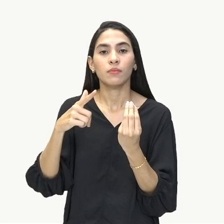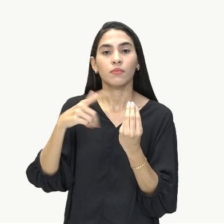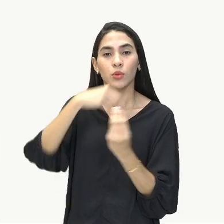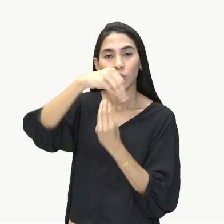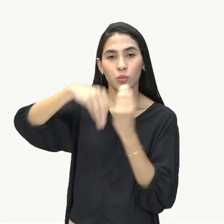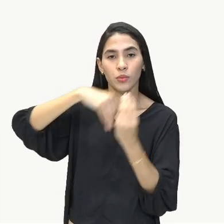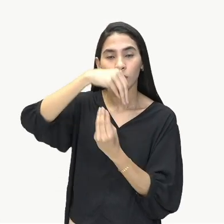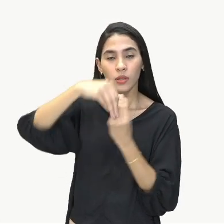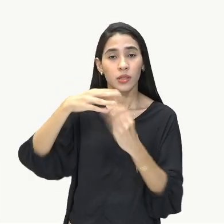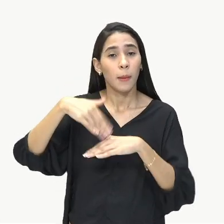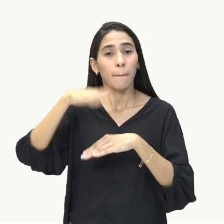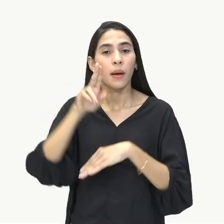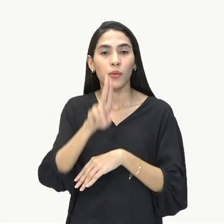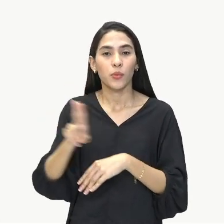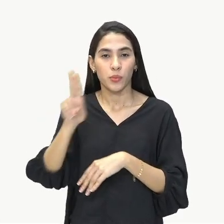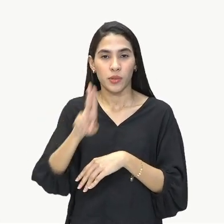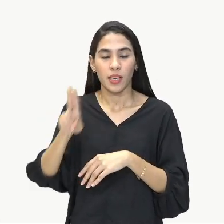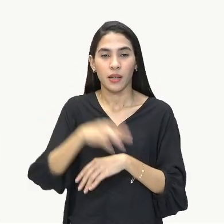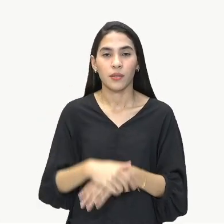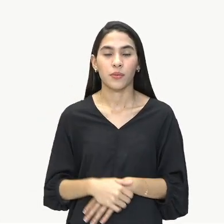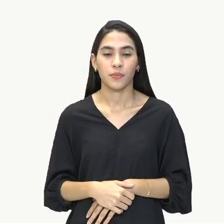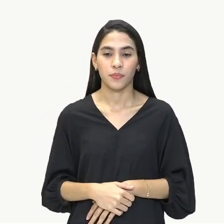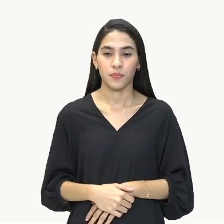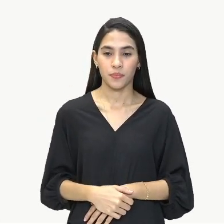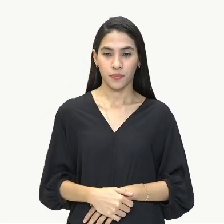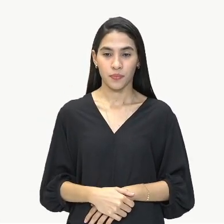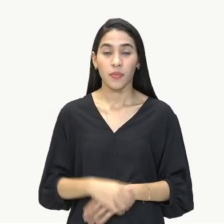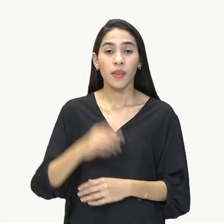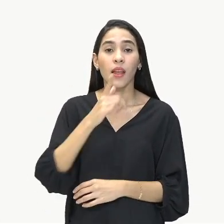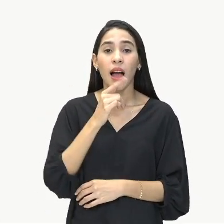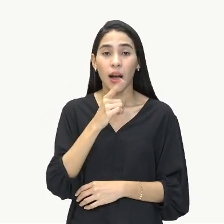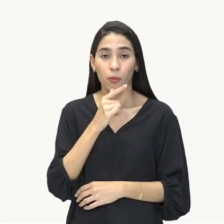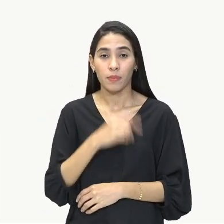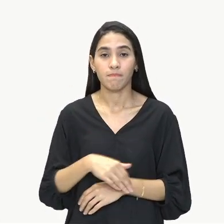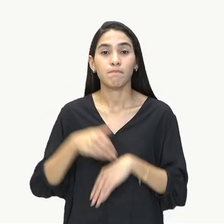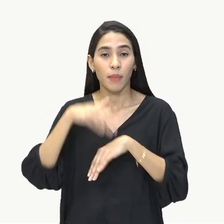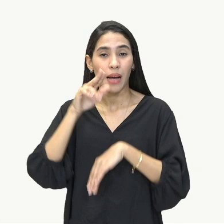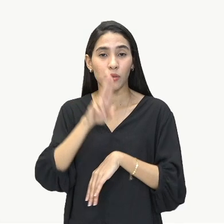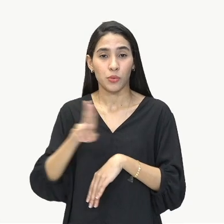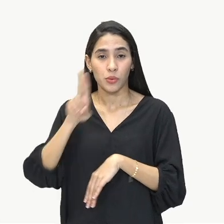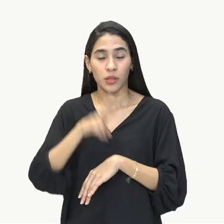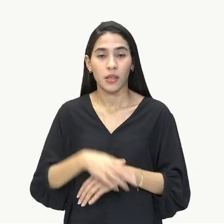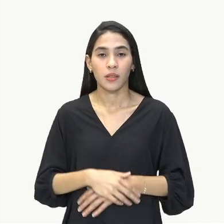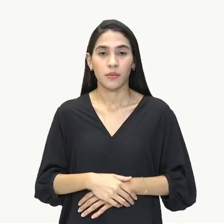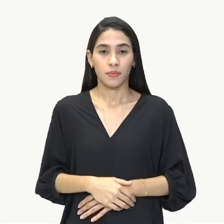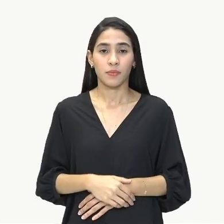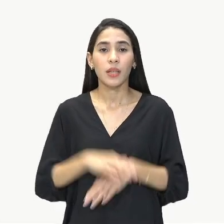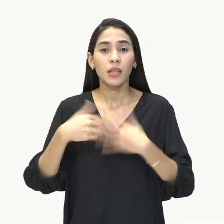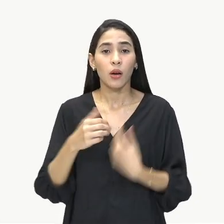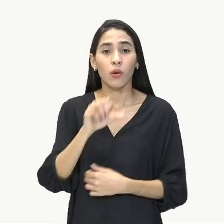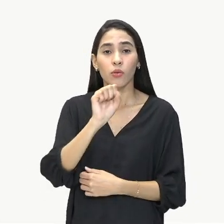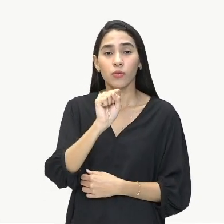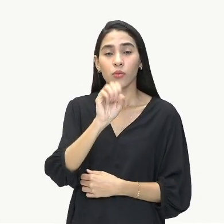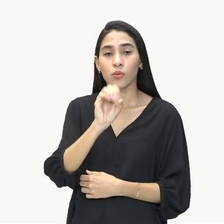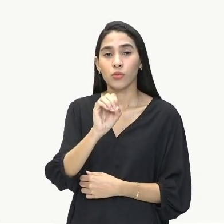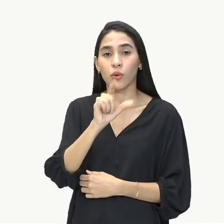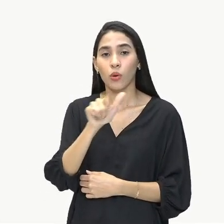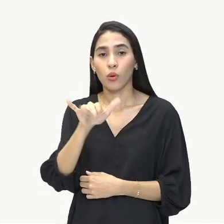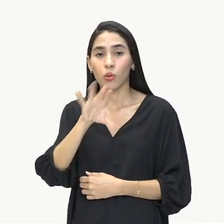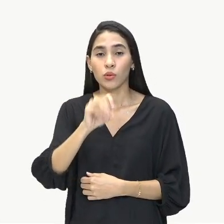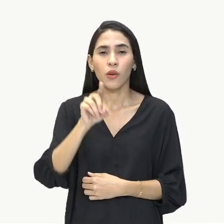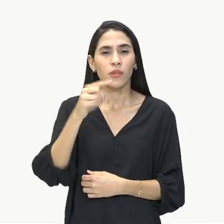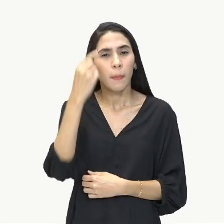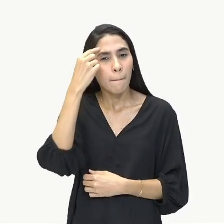mais utilizado é a água, tá? Então, falou em solução, já